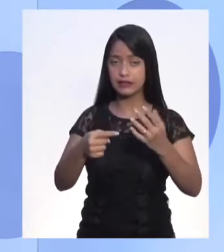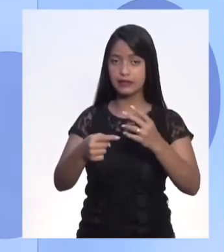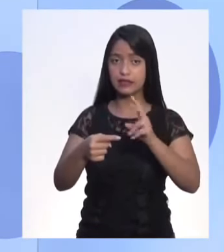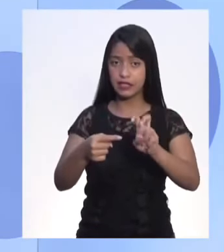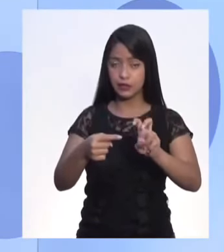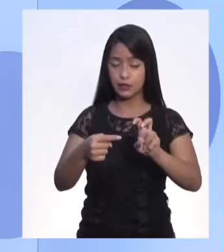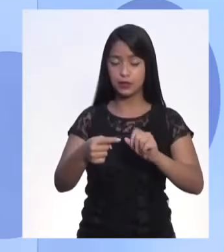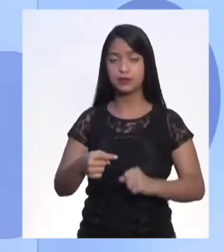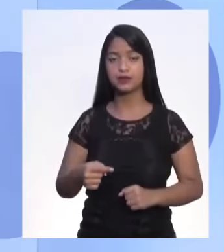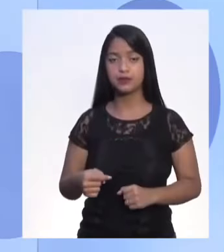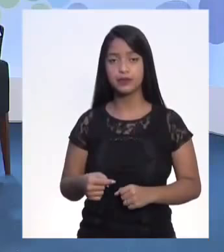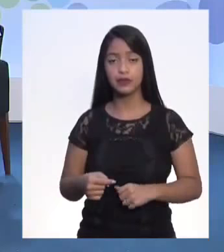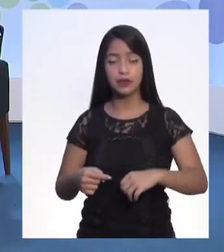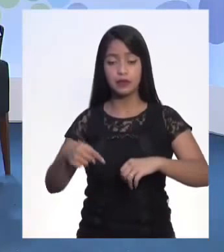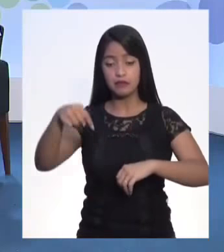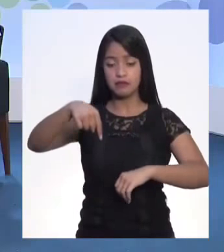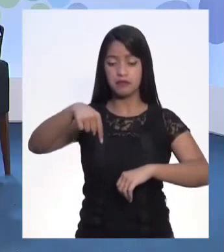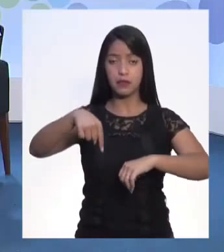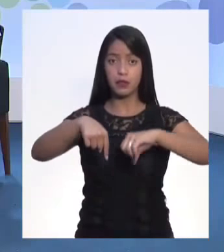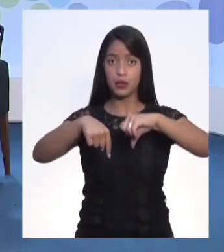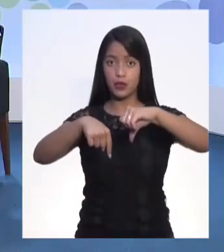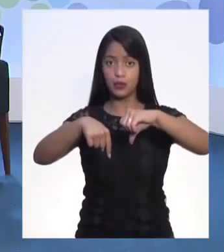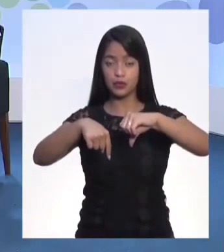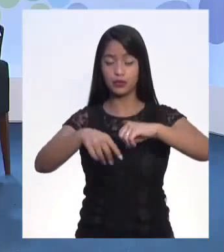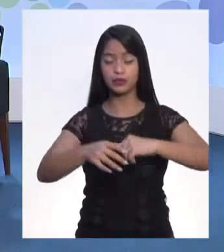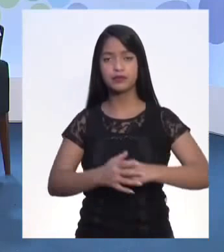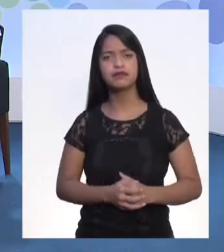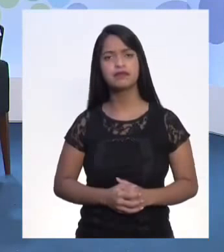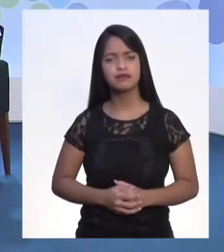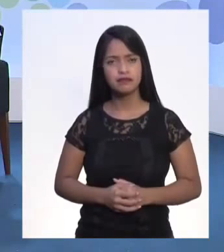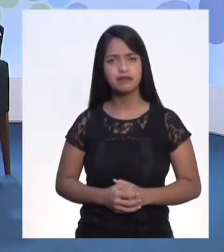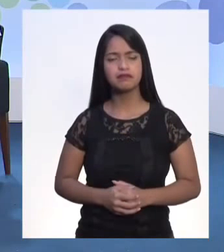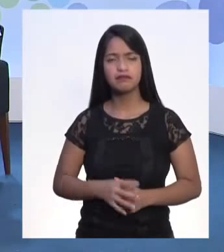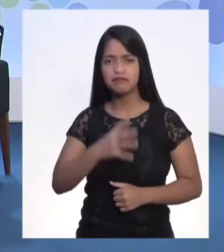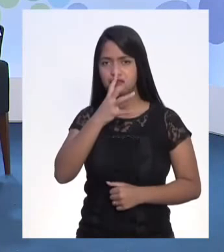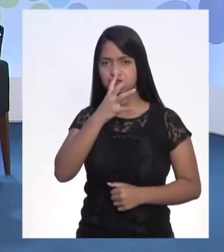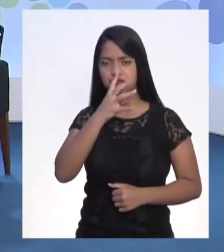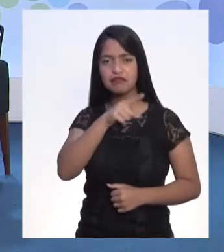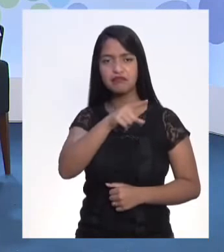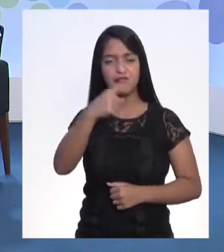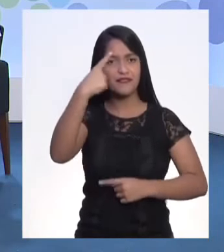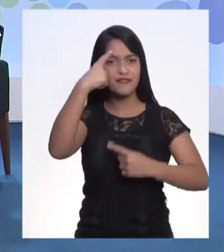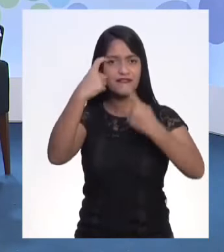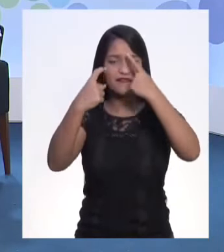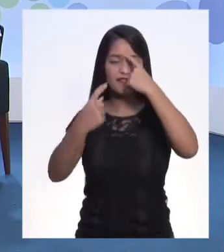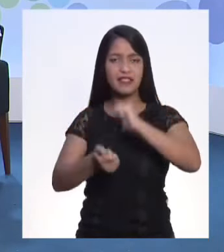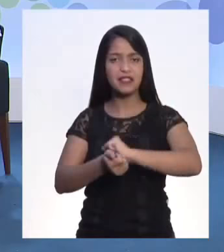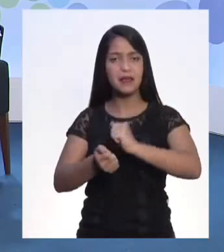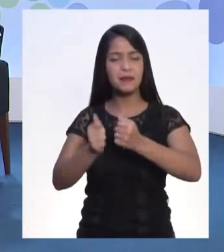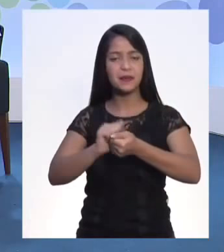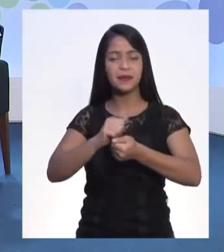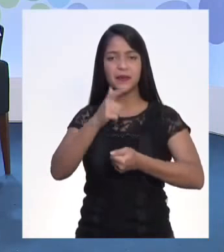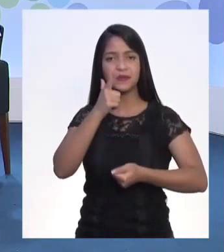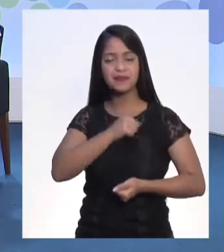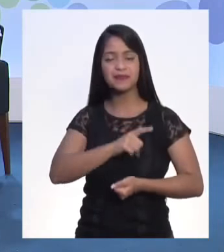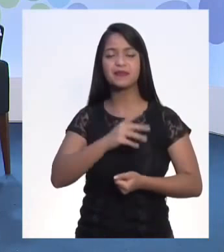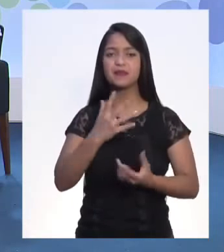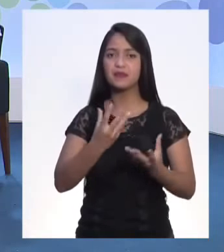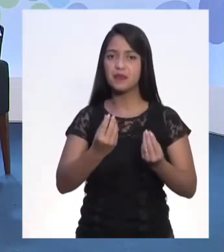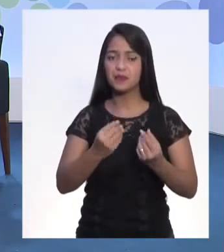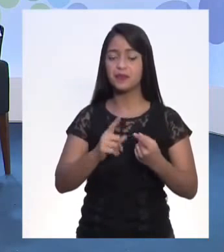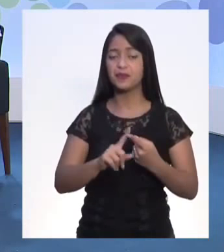esquerda e nove para baixo eu queria colocando olha impressionante a criatividade muitos aqui ó